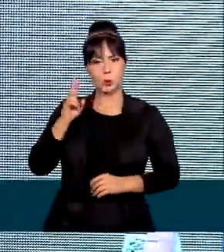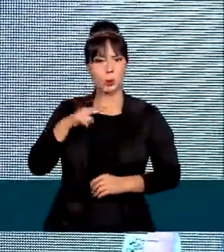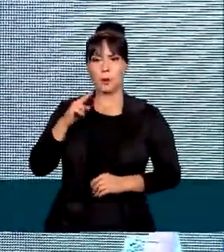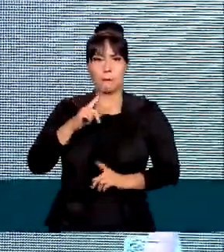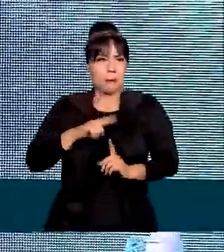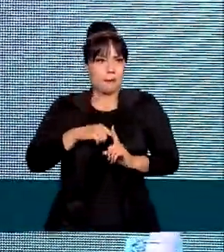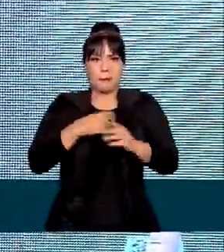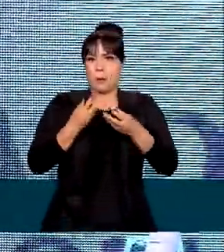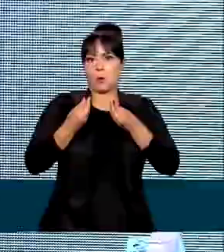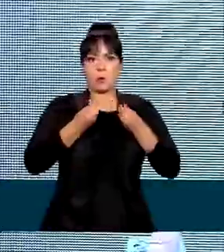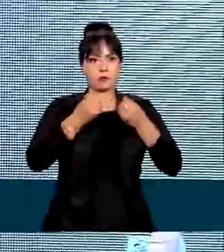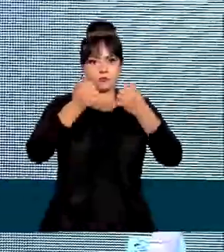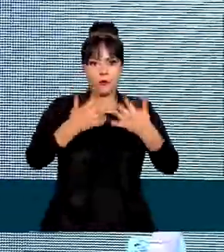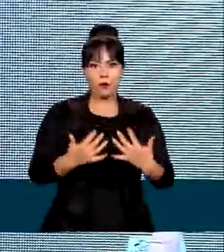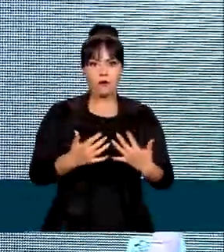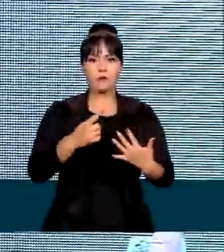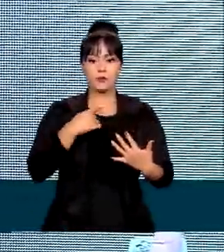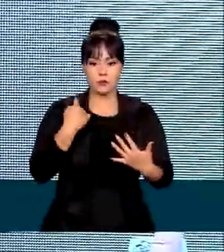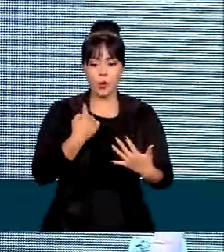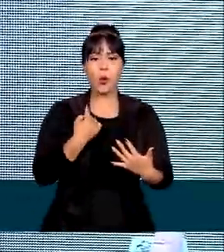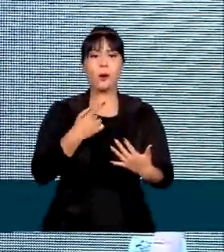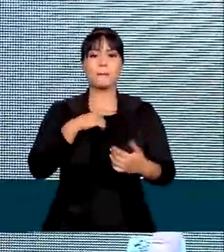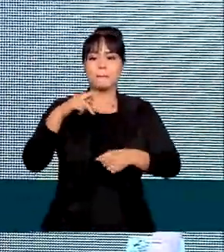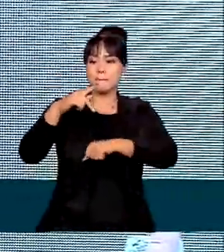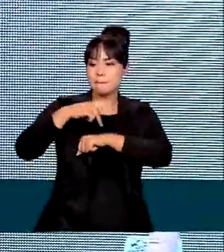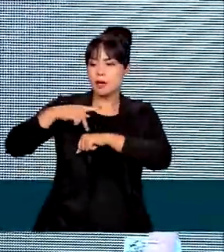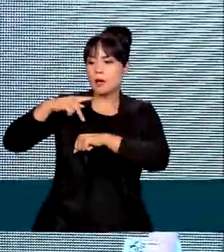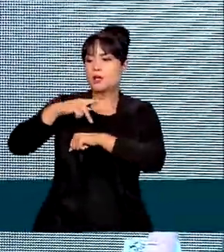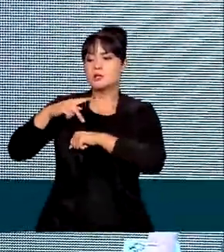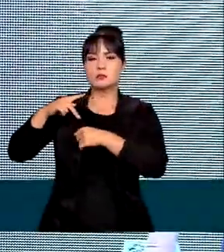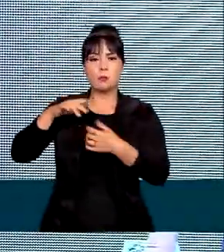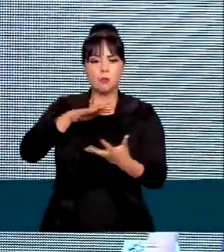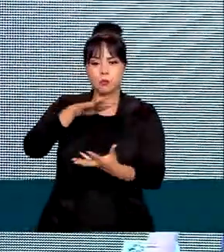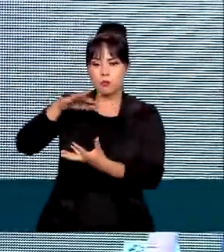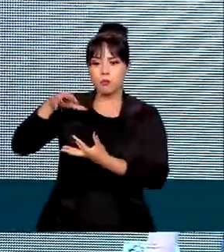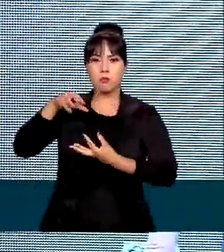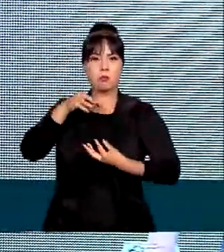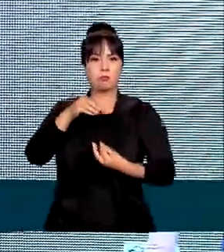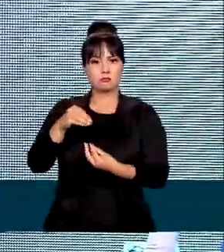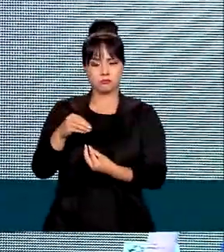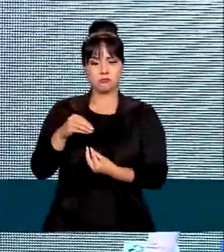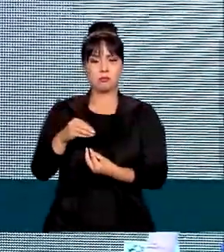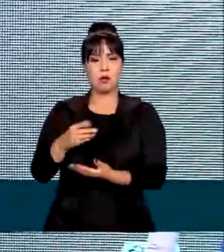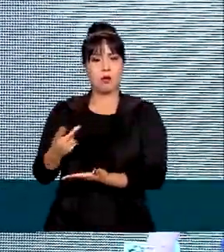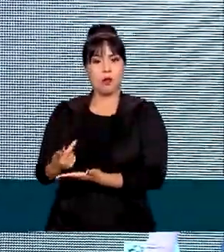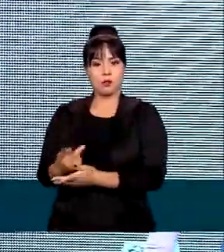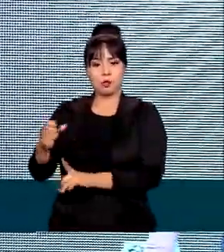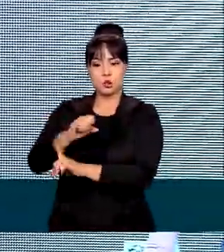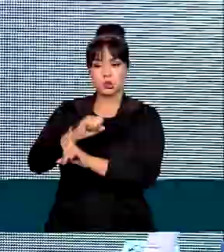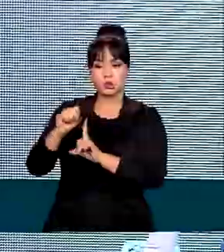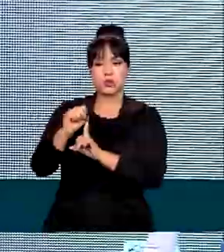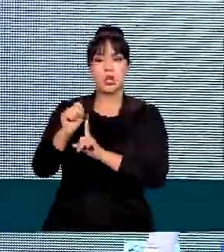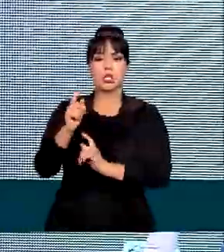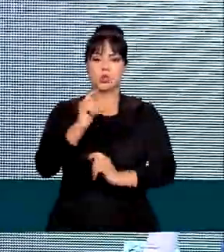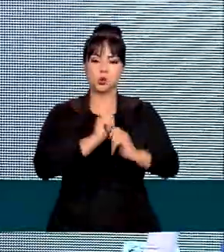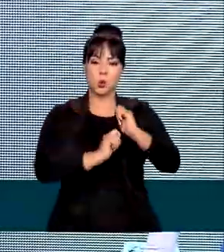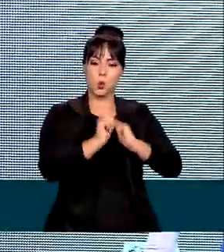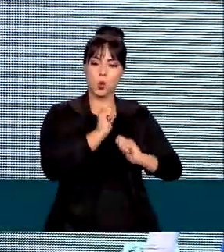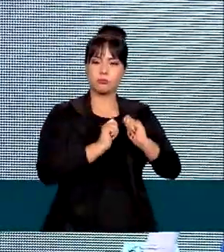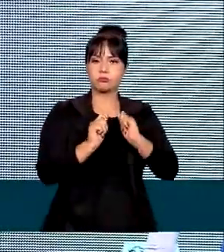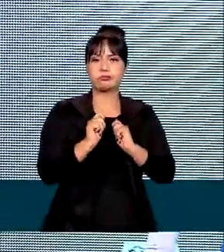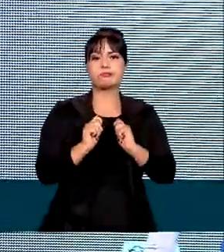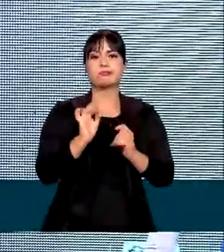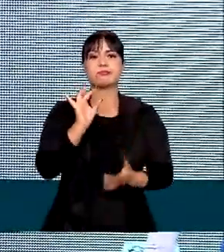é demais reforçar que nós somos um país Continental com realidades sociais econômicas